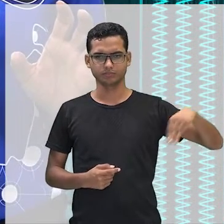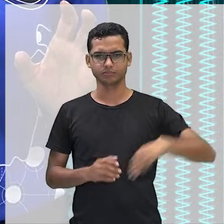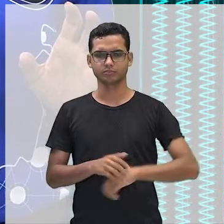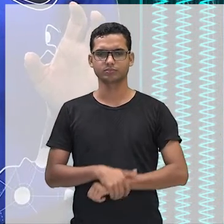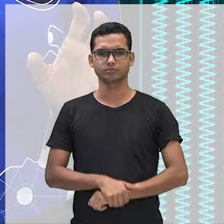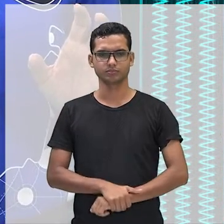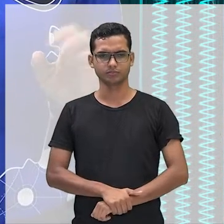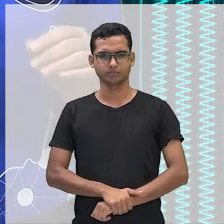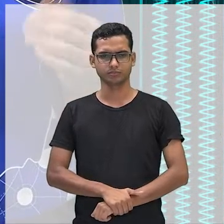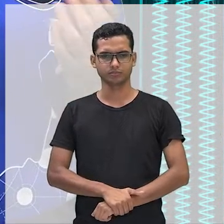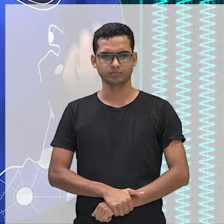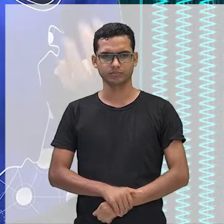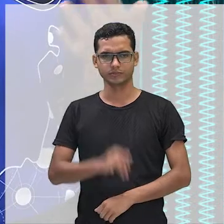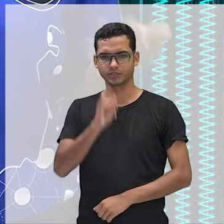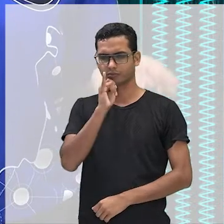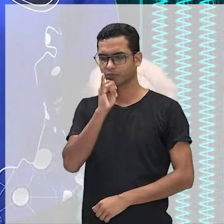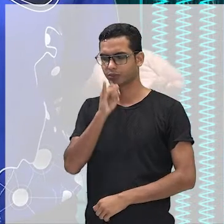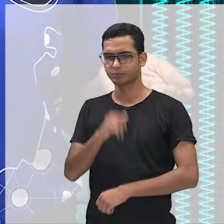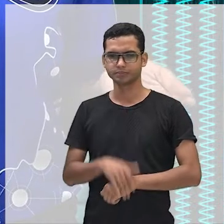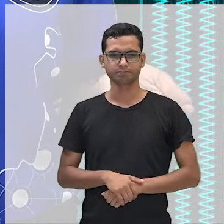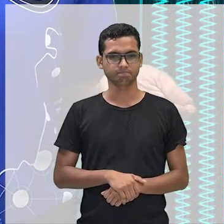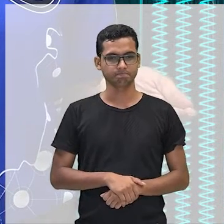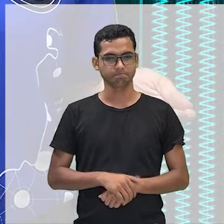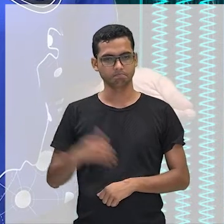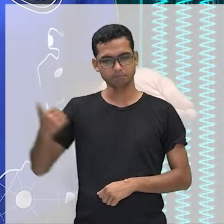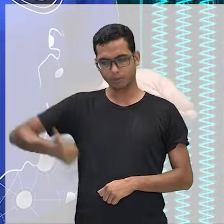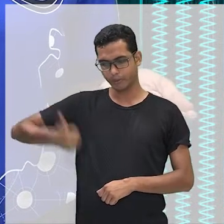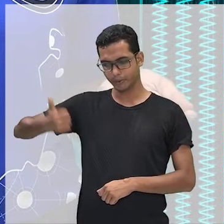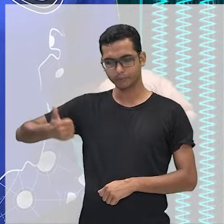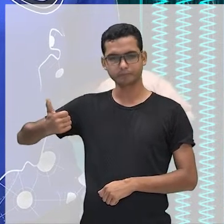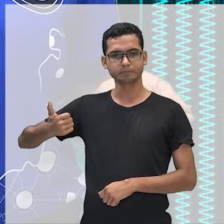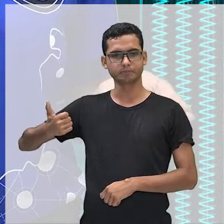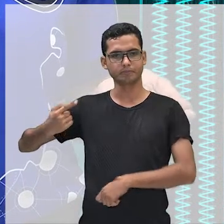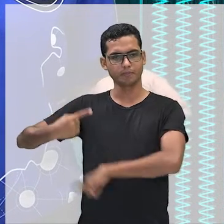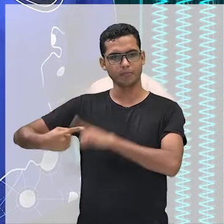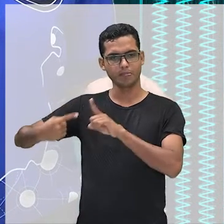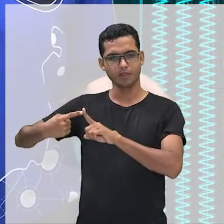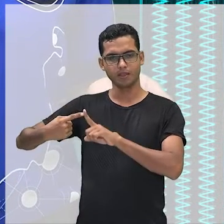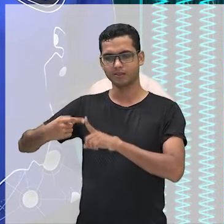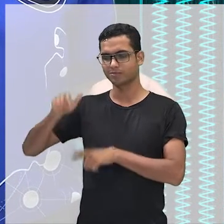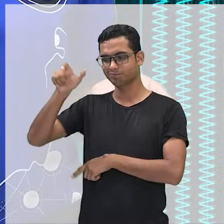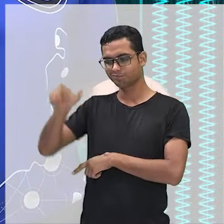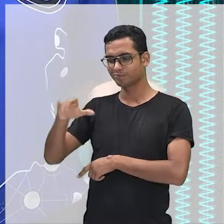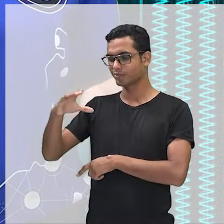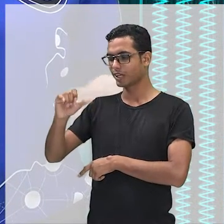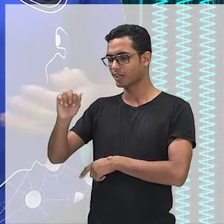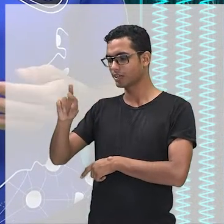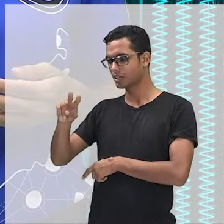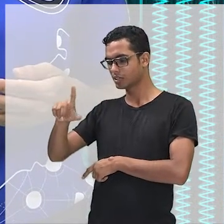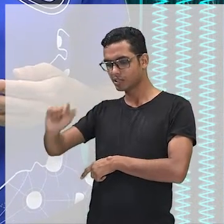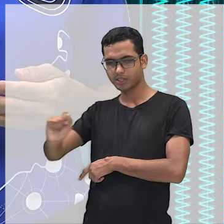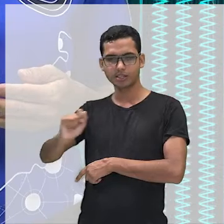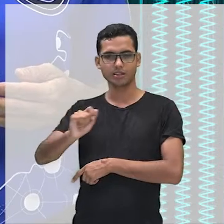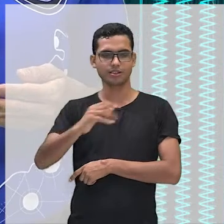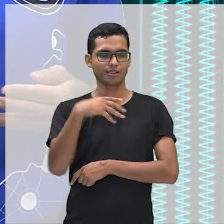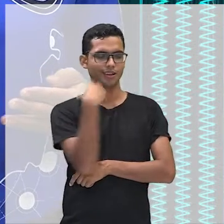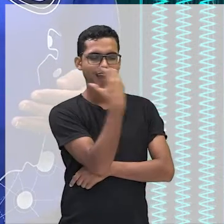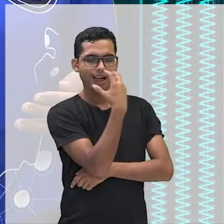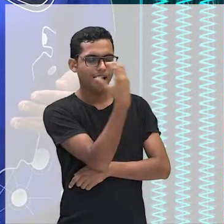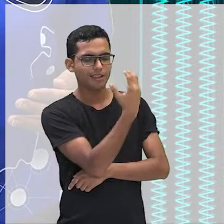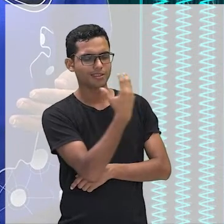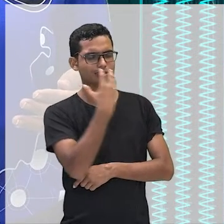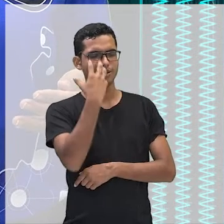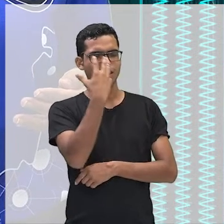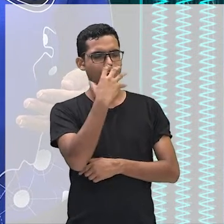Carla sings to him. Carla canta para ele. Ele, no caso, é quem? O Lucas,